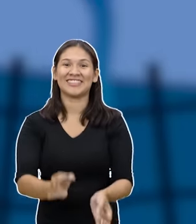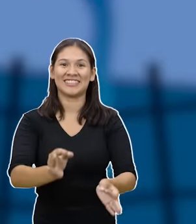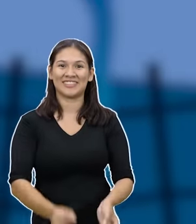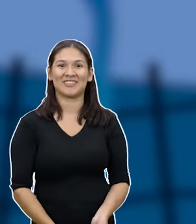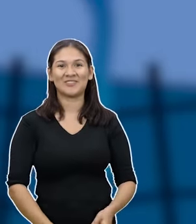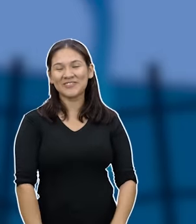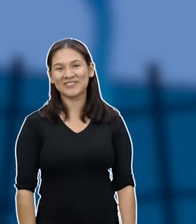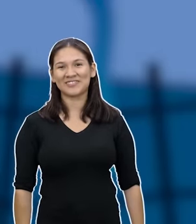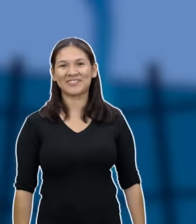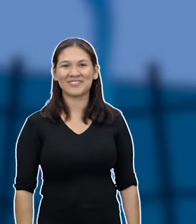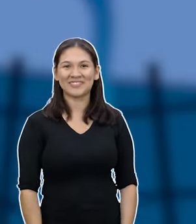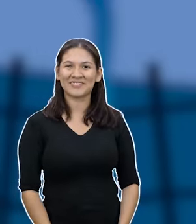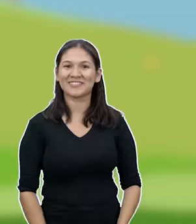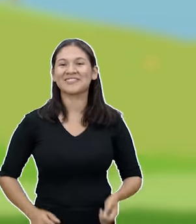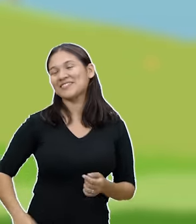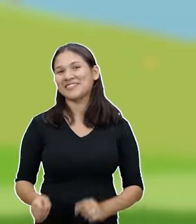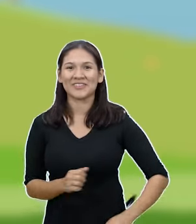endireitou.